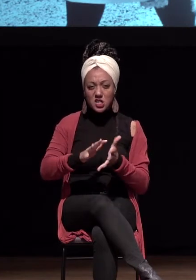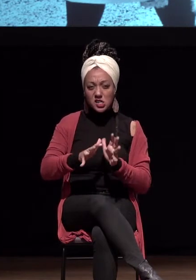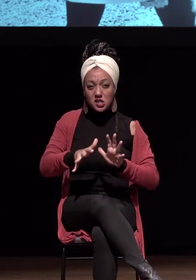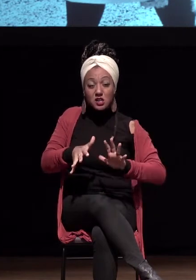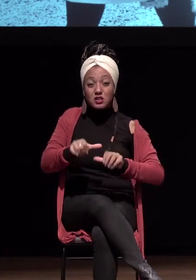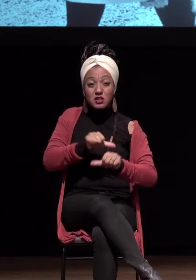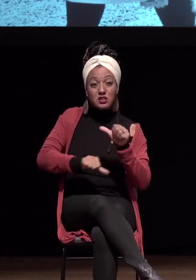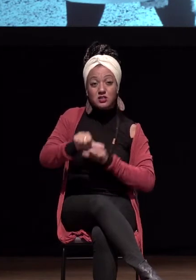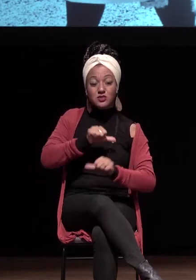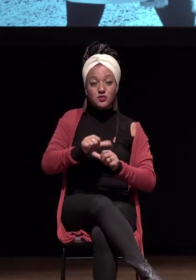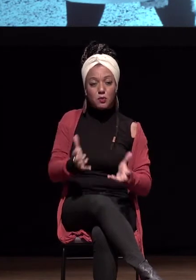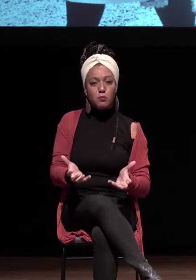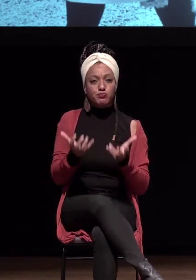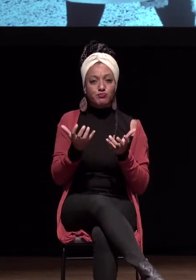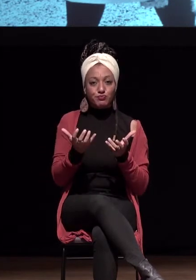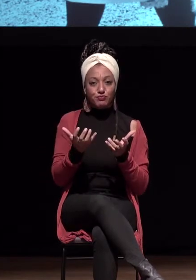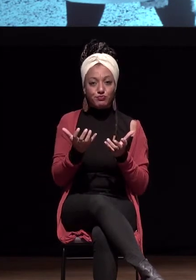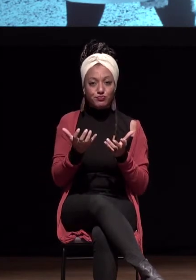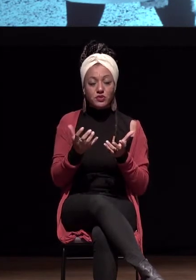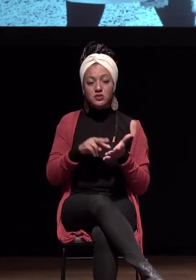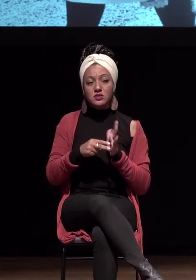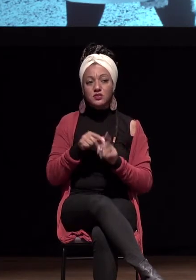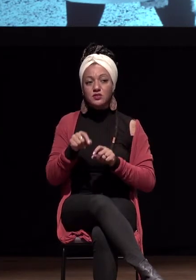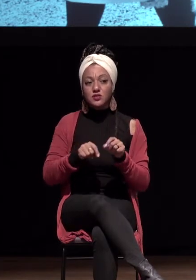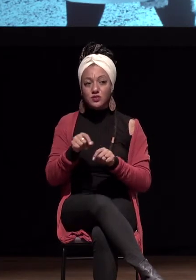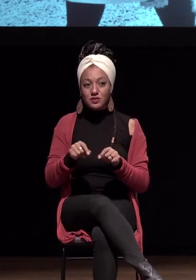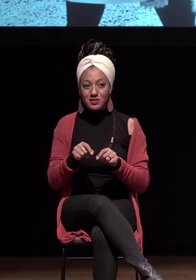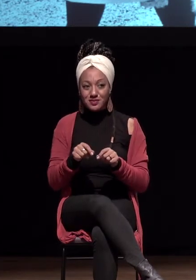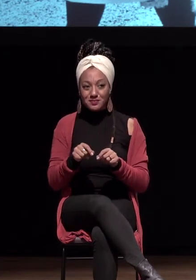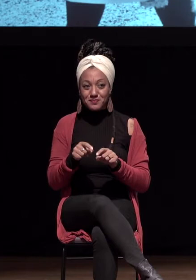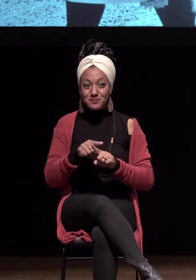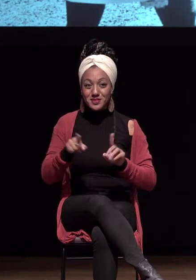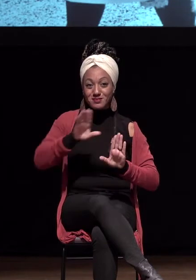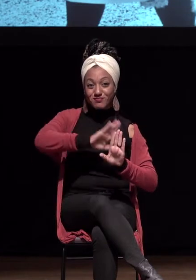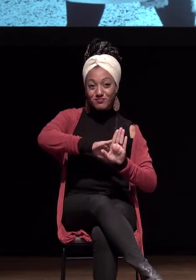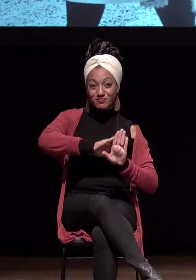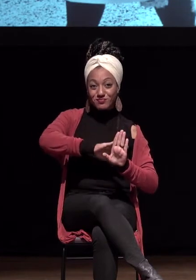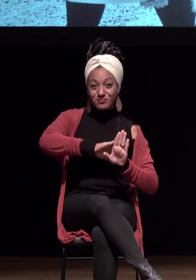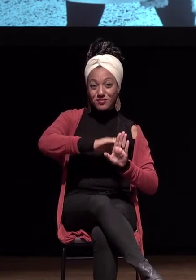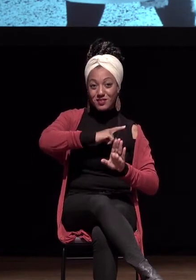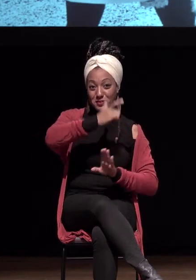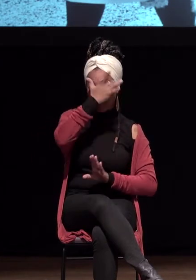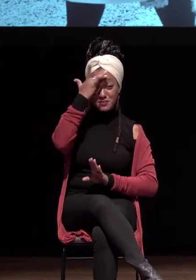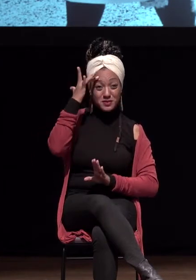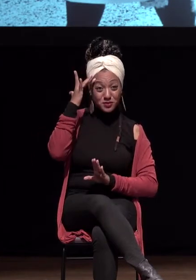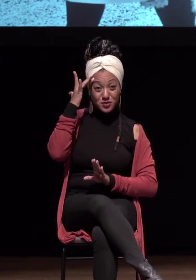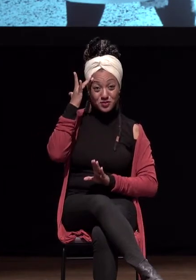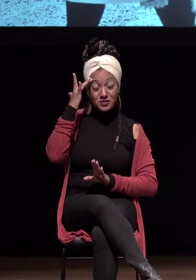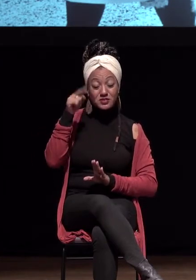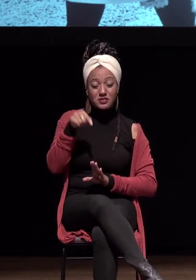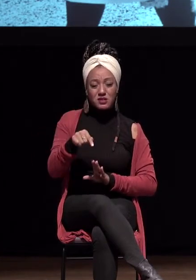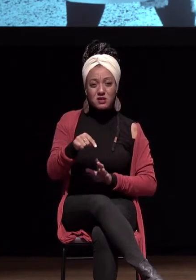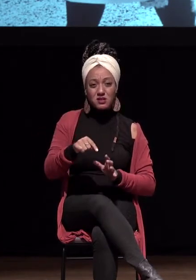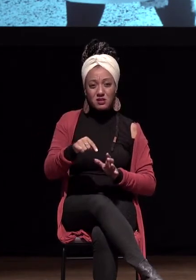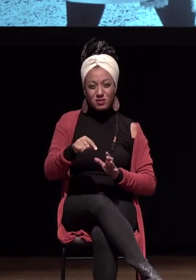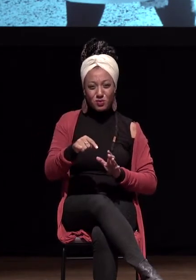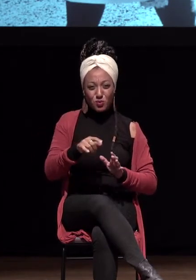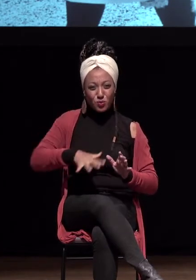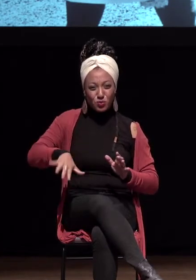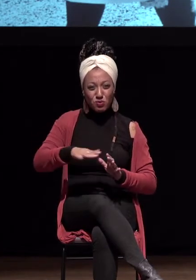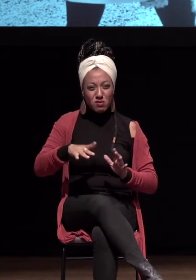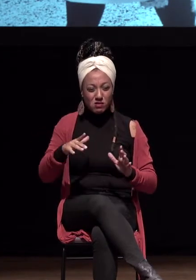usando mecanismos legais para afastar gente que está sendo afastada há muitos séculos, né?